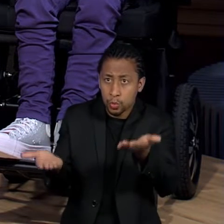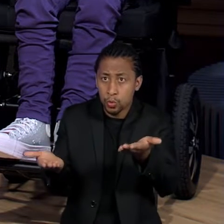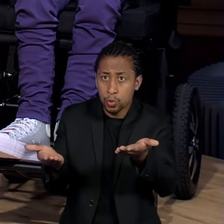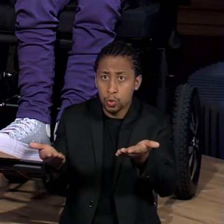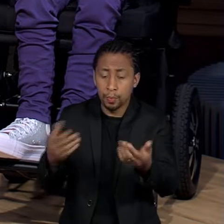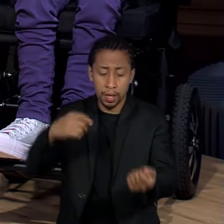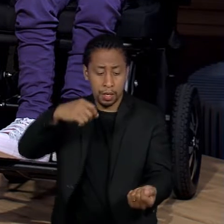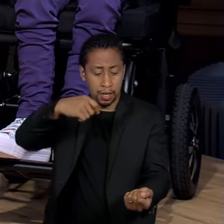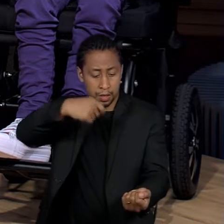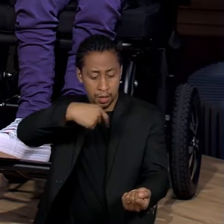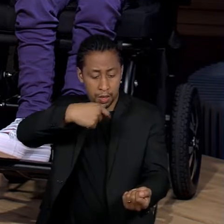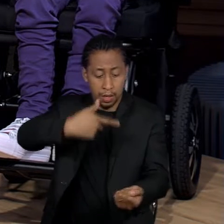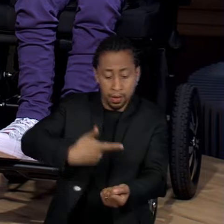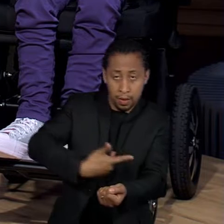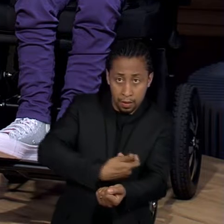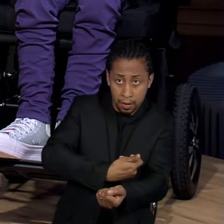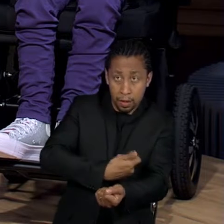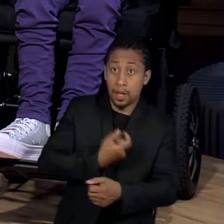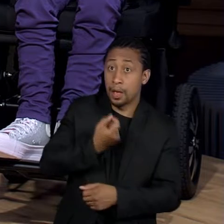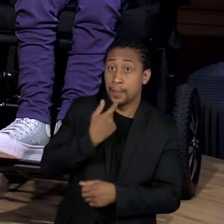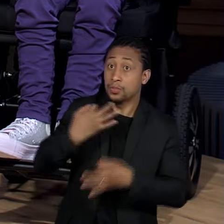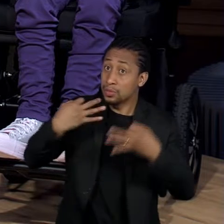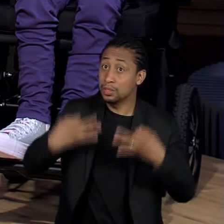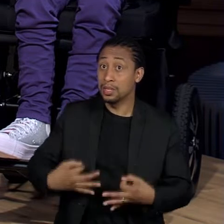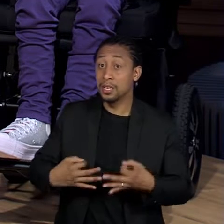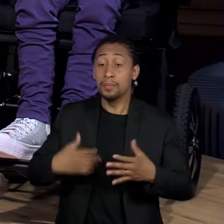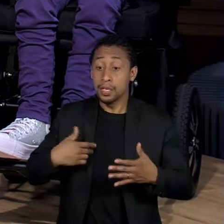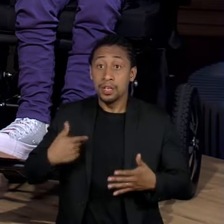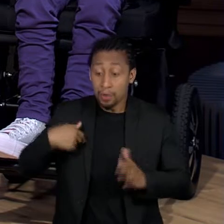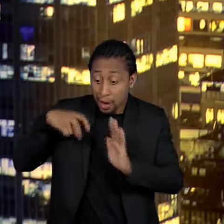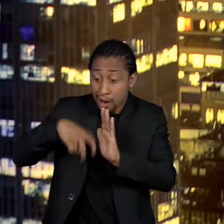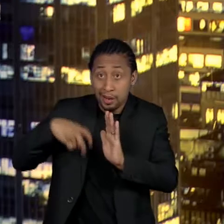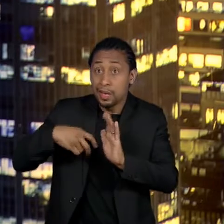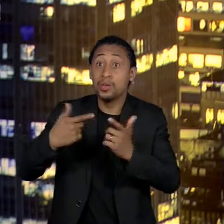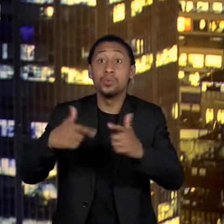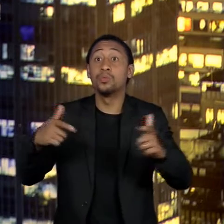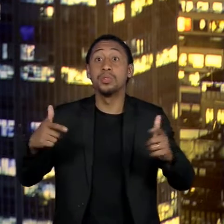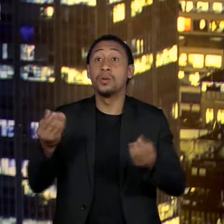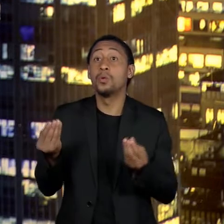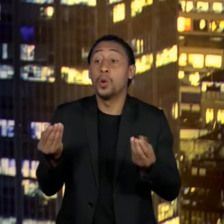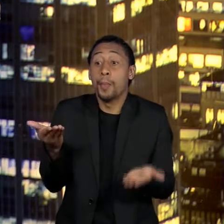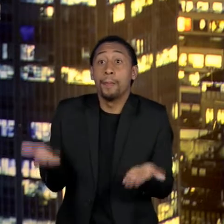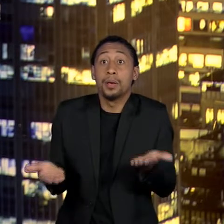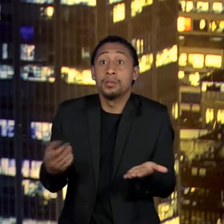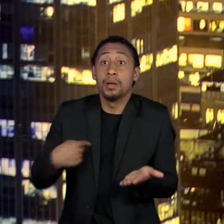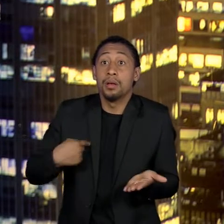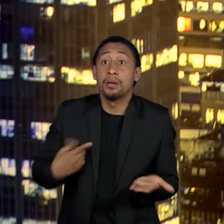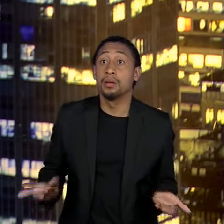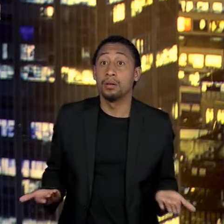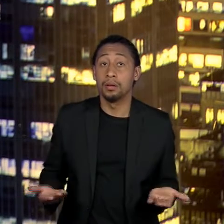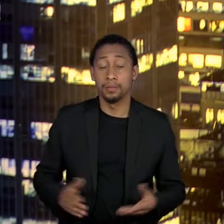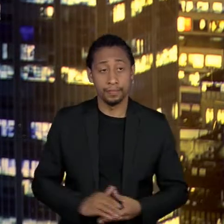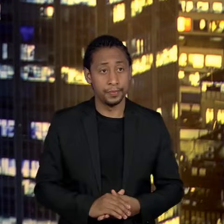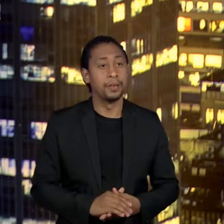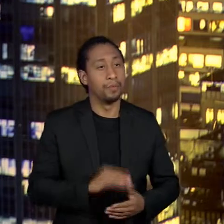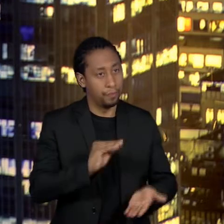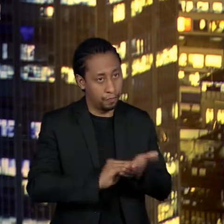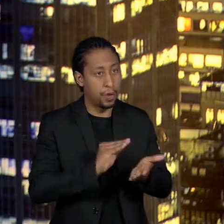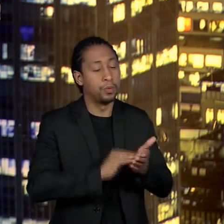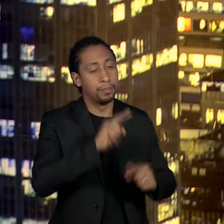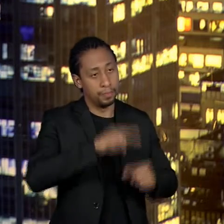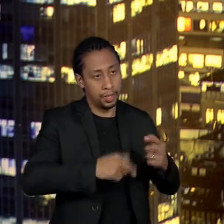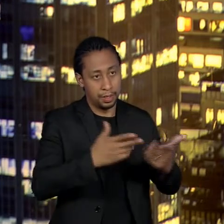que você possa se pesar com a sua cadeira. Quer dizer, então, falta equipamento e também falta essa capacitação para